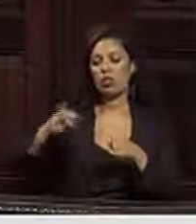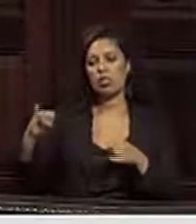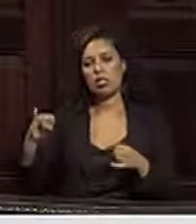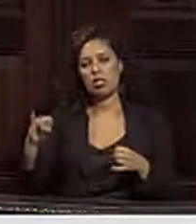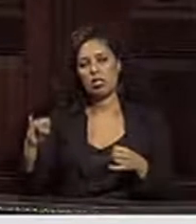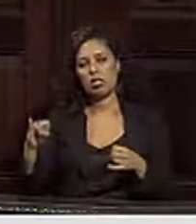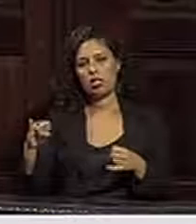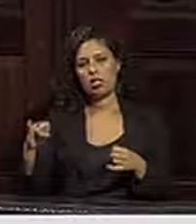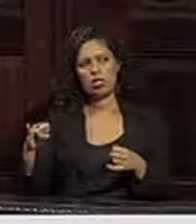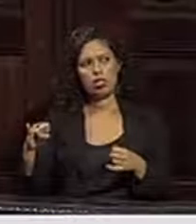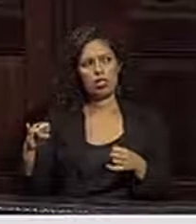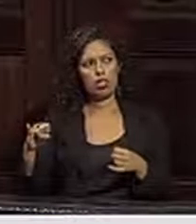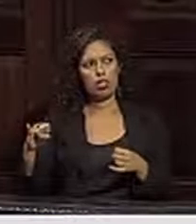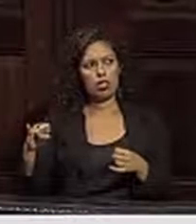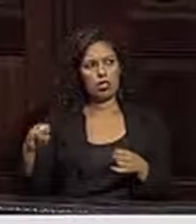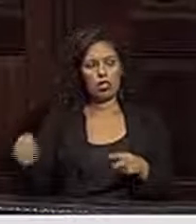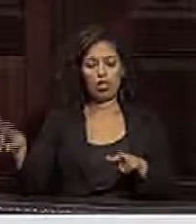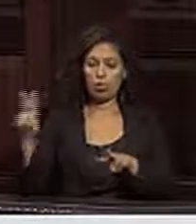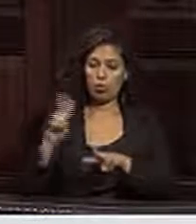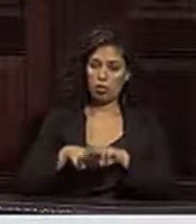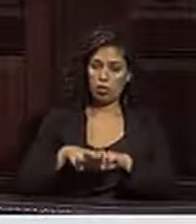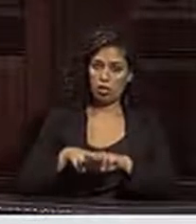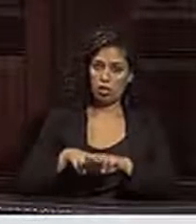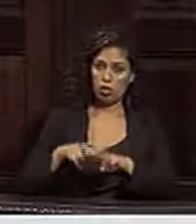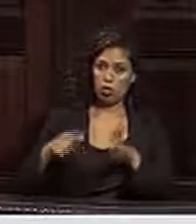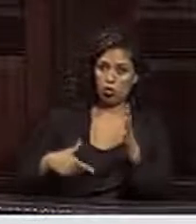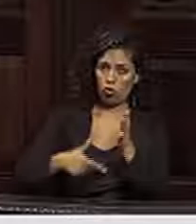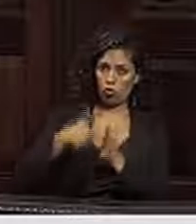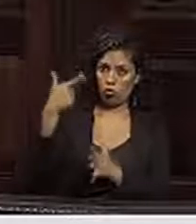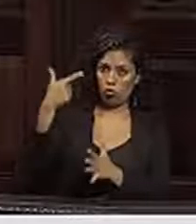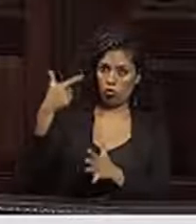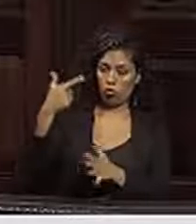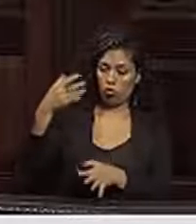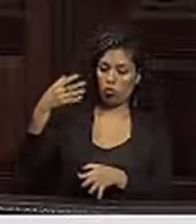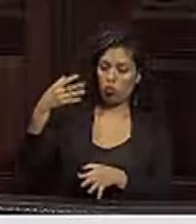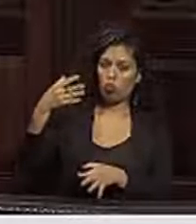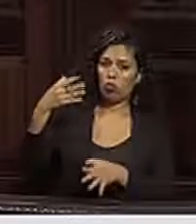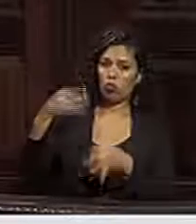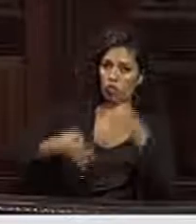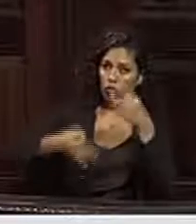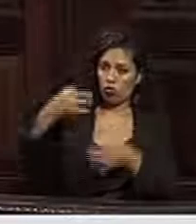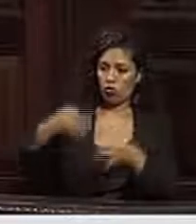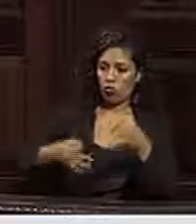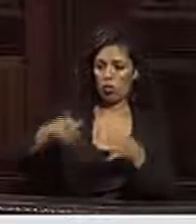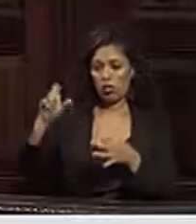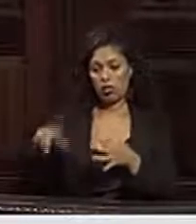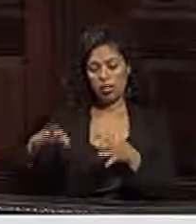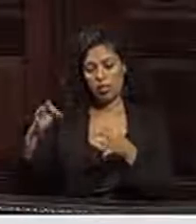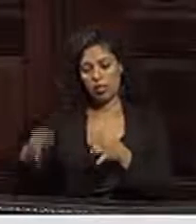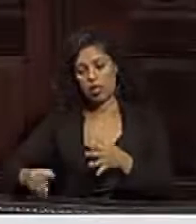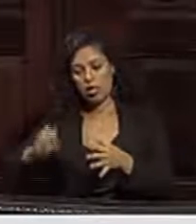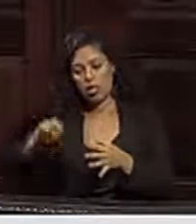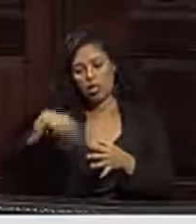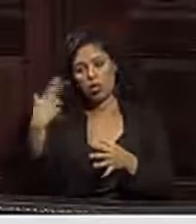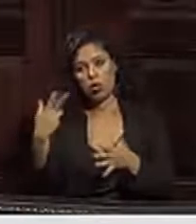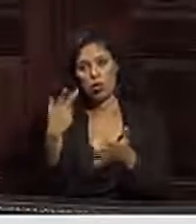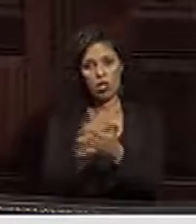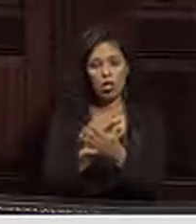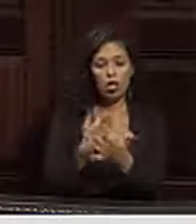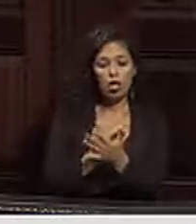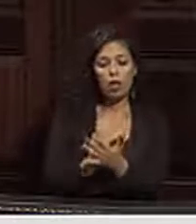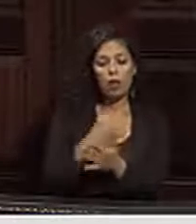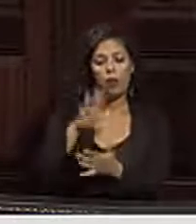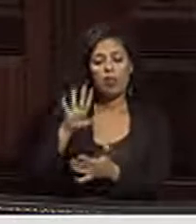questão da prisão em segunda instância era ou se não era constitucional. Mas